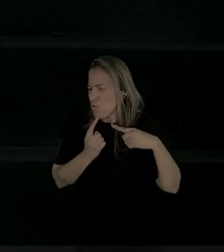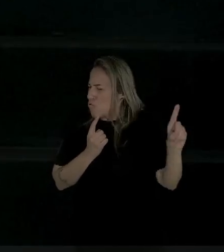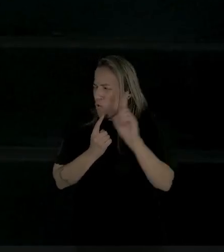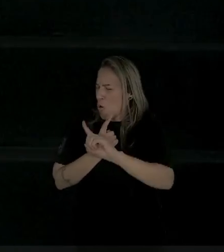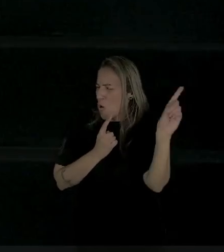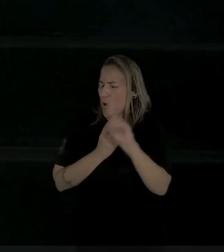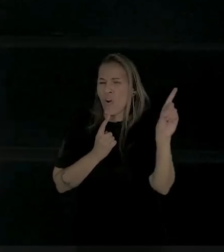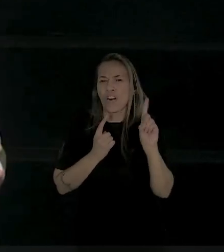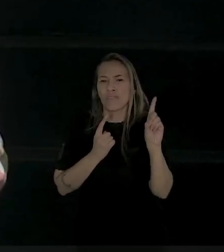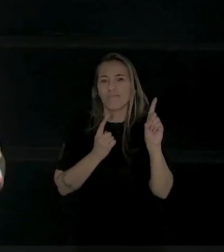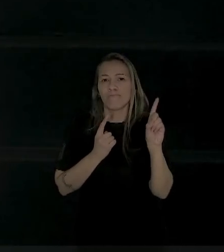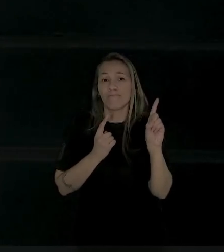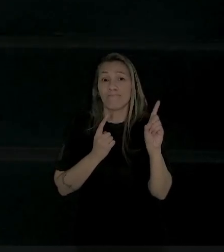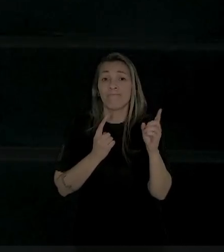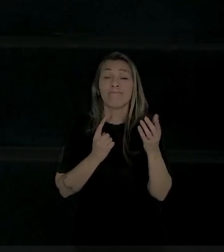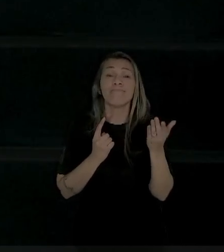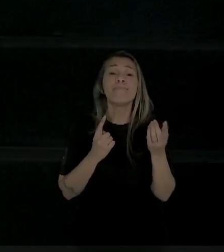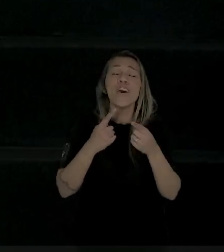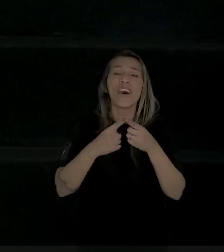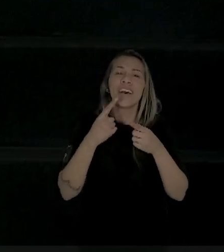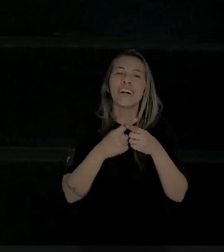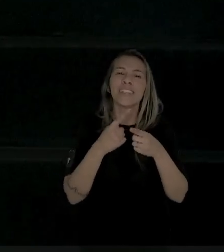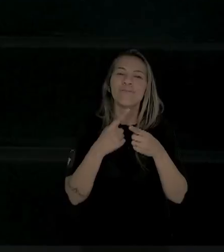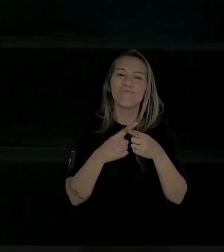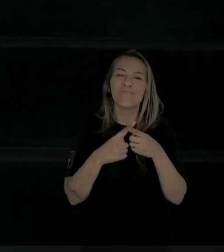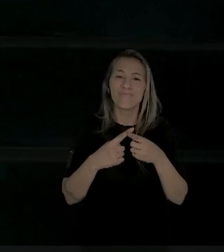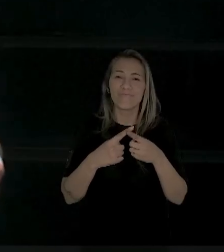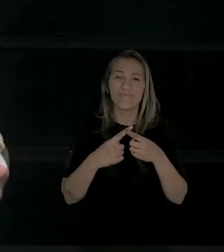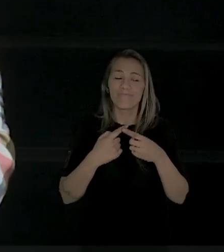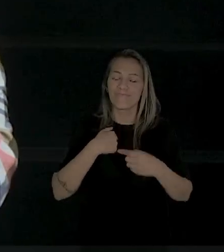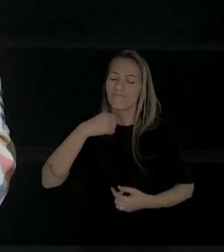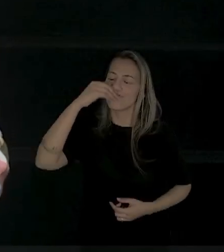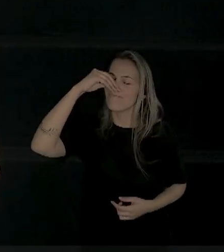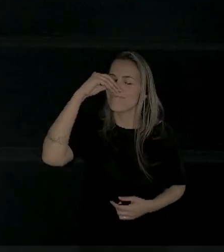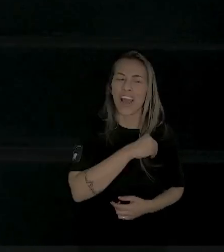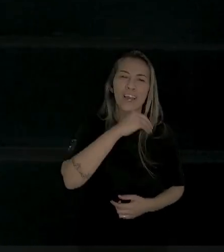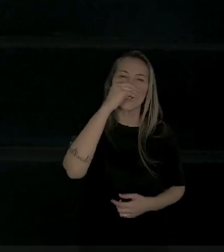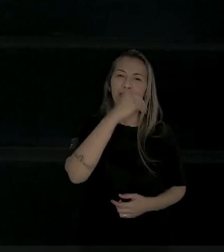porque acha que o vento tem poder sobre o ungido.